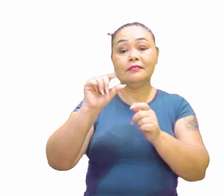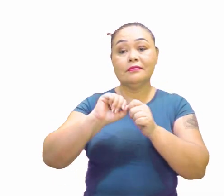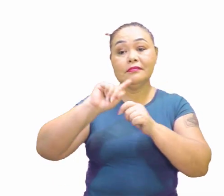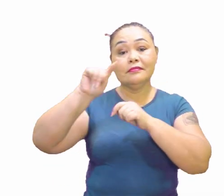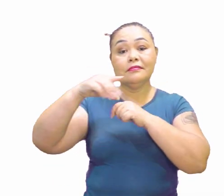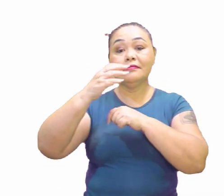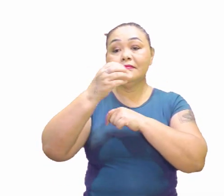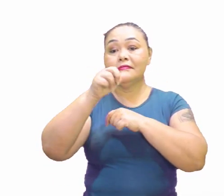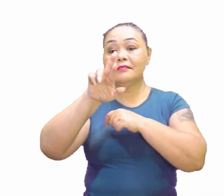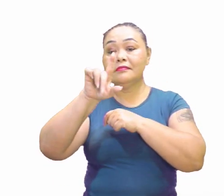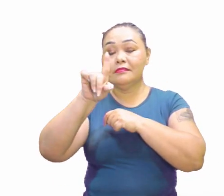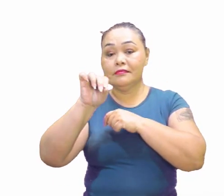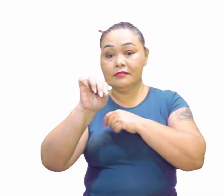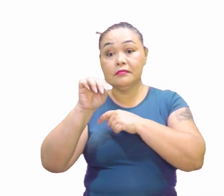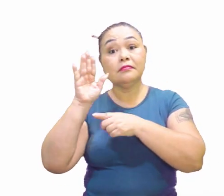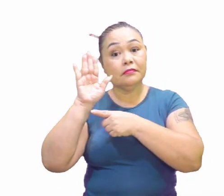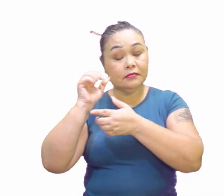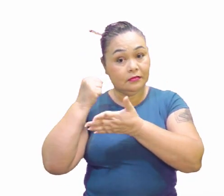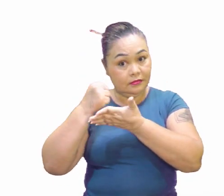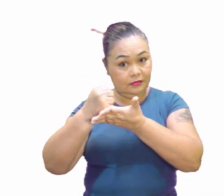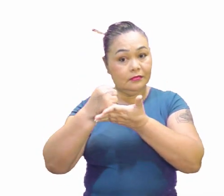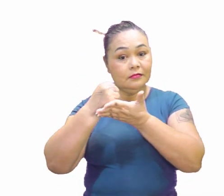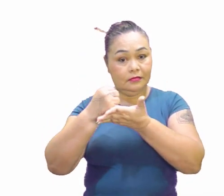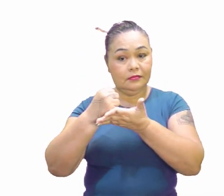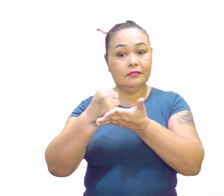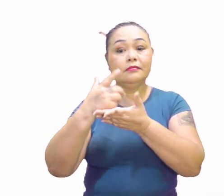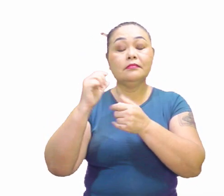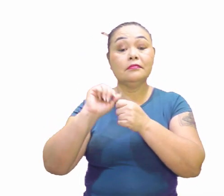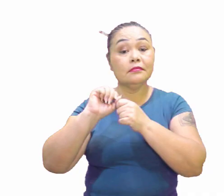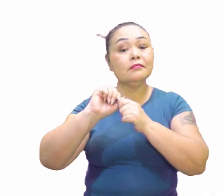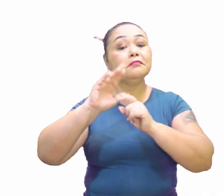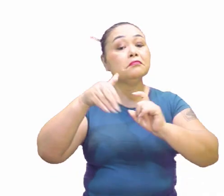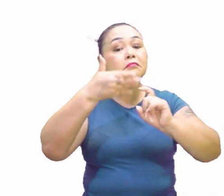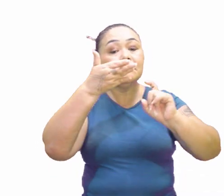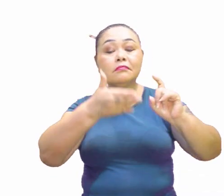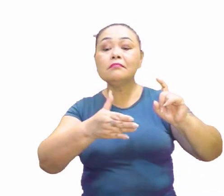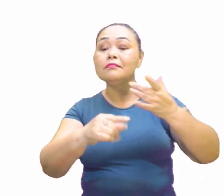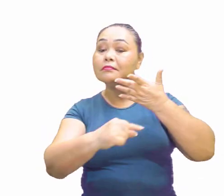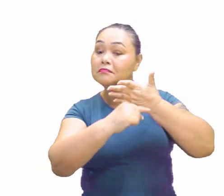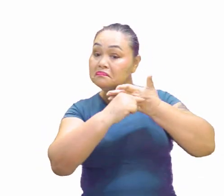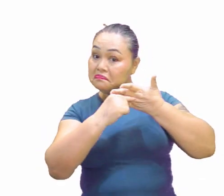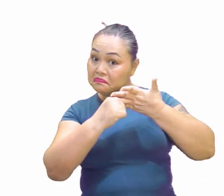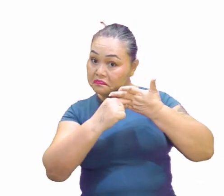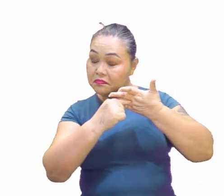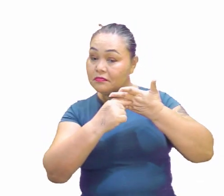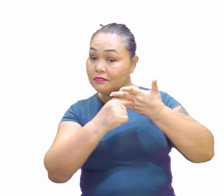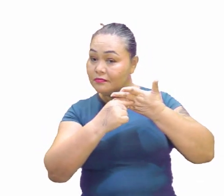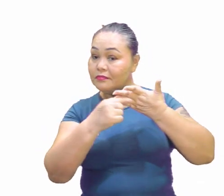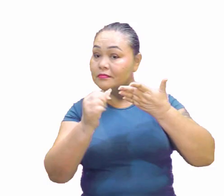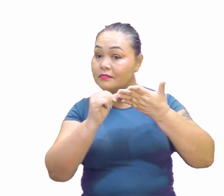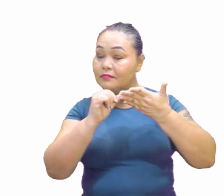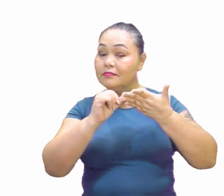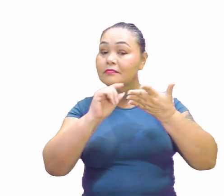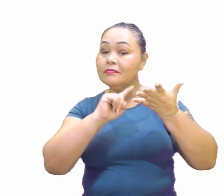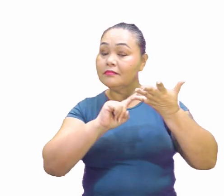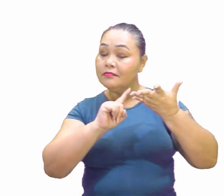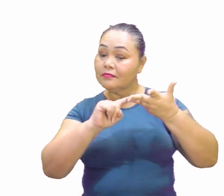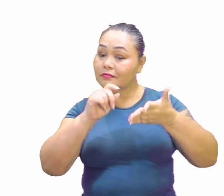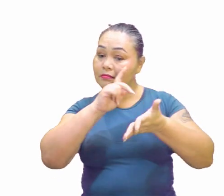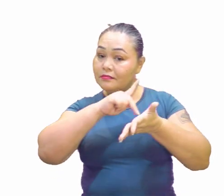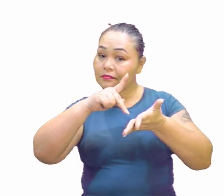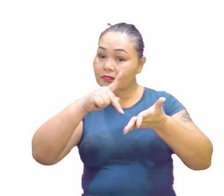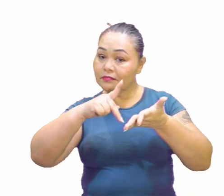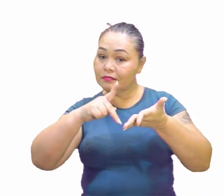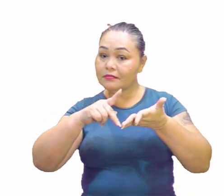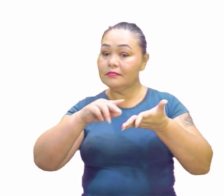apadrinhada por Carlos Drummond de Andrade, que, além de elogiar a autora estreante, enviou a série de poemas para